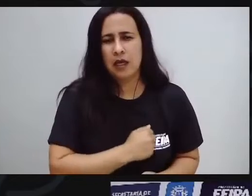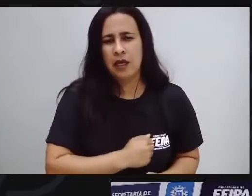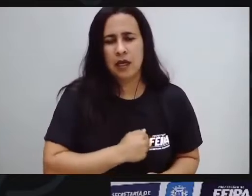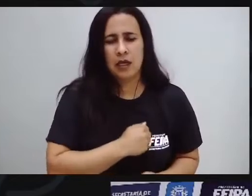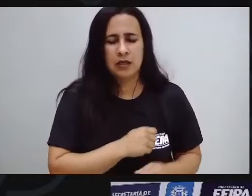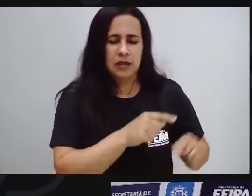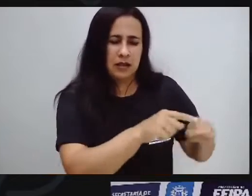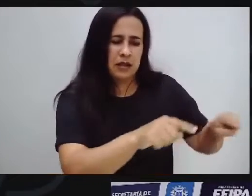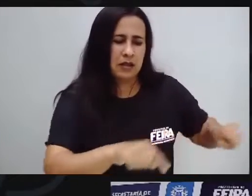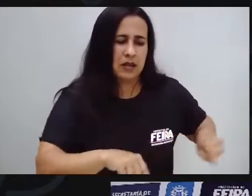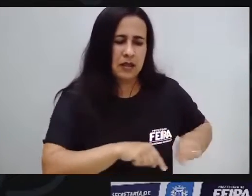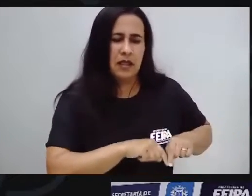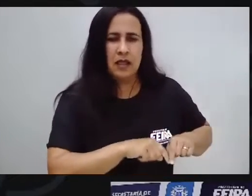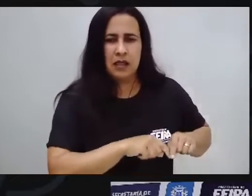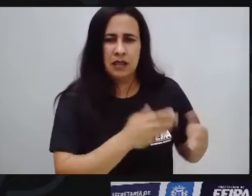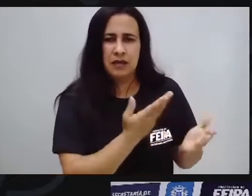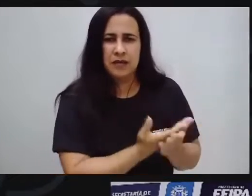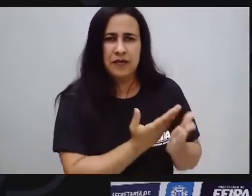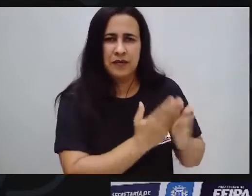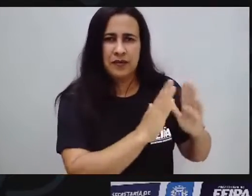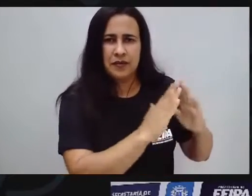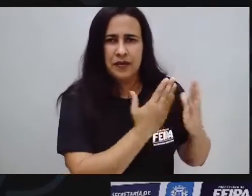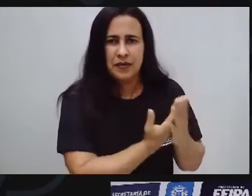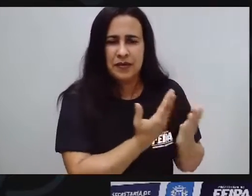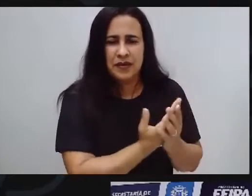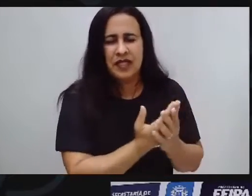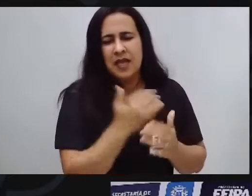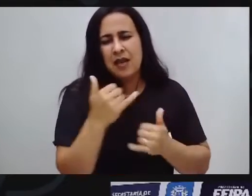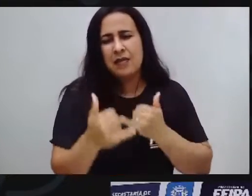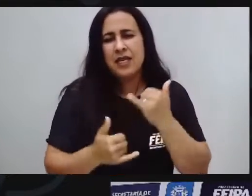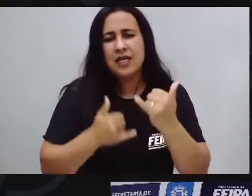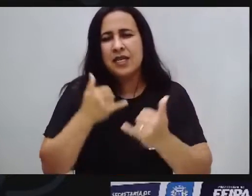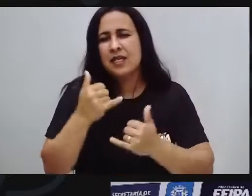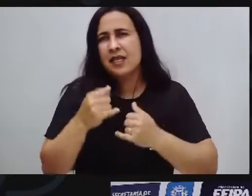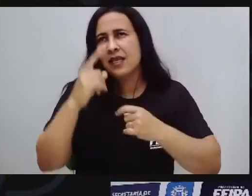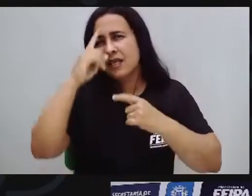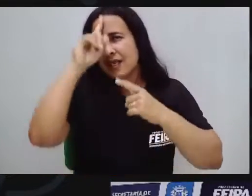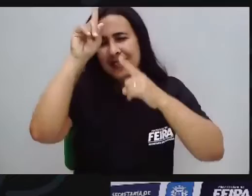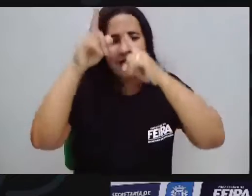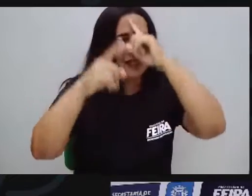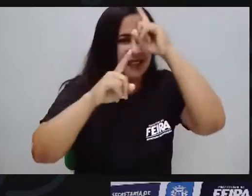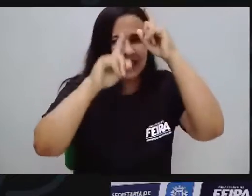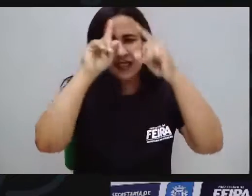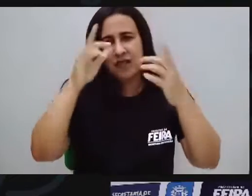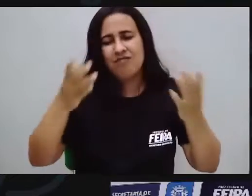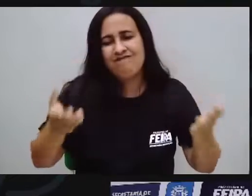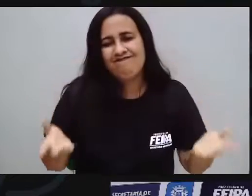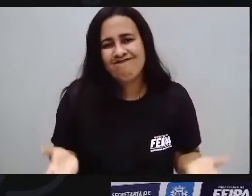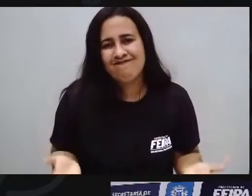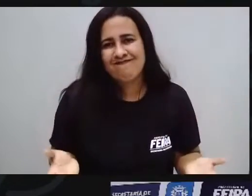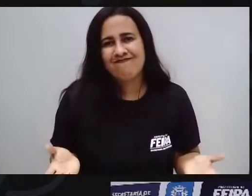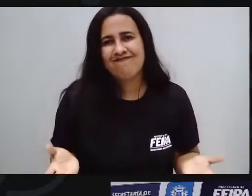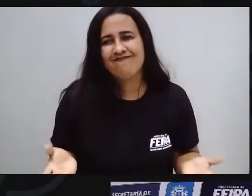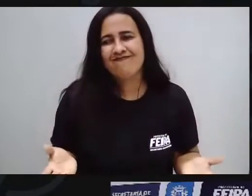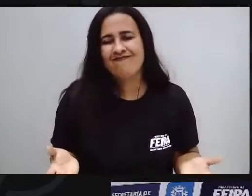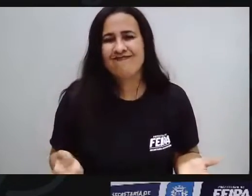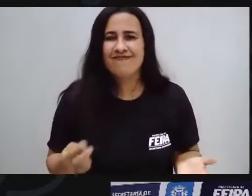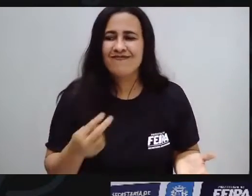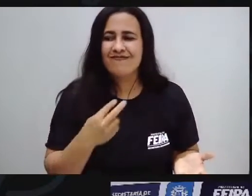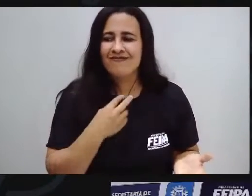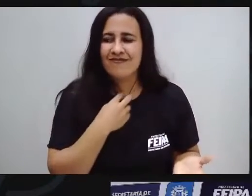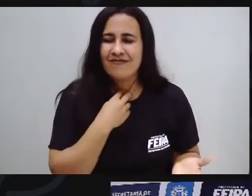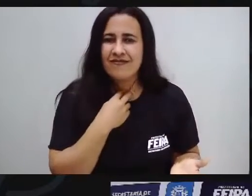a gente beijo aquela brincadeira lúdica enfim não podemos extrair mas